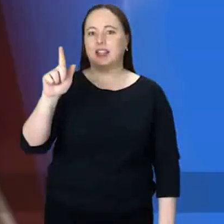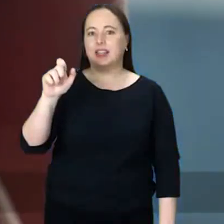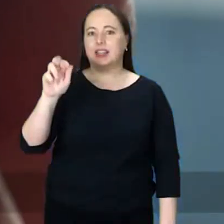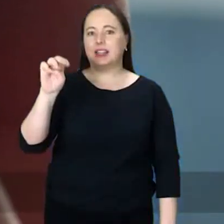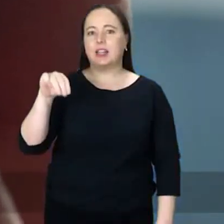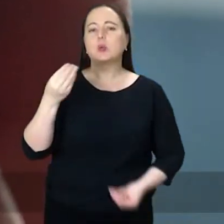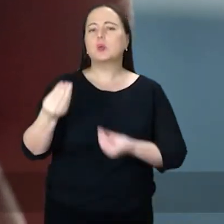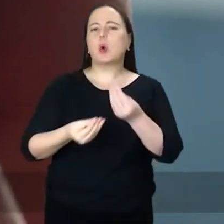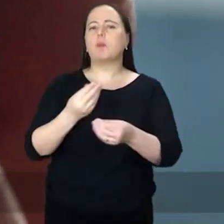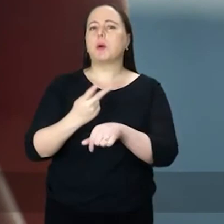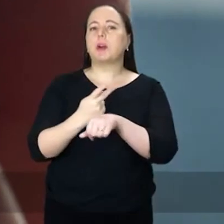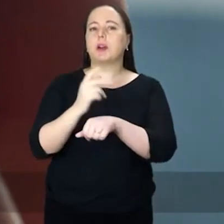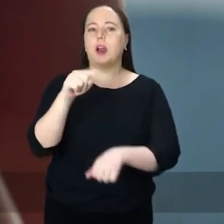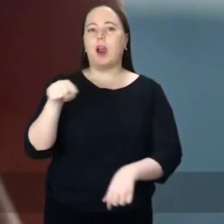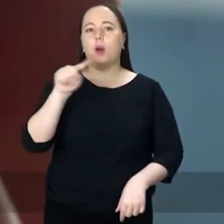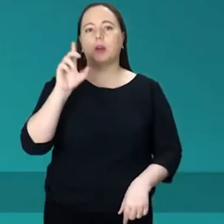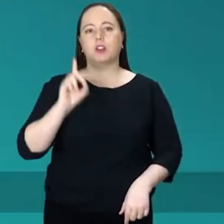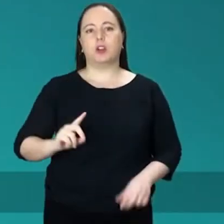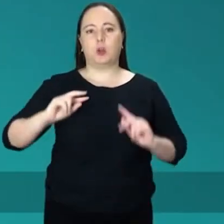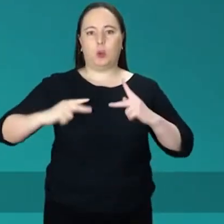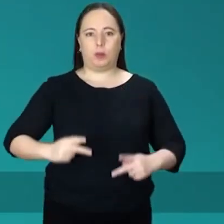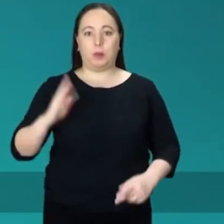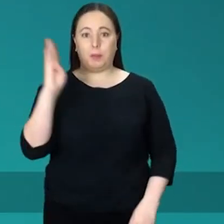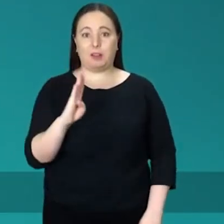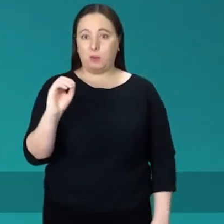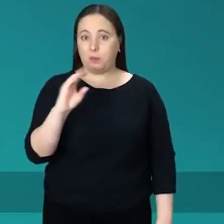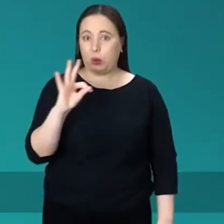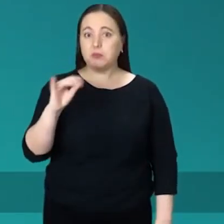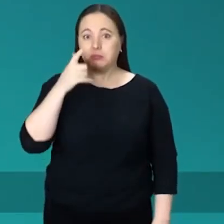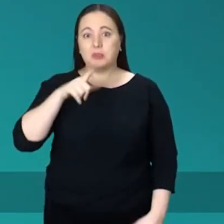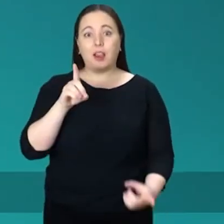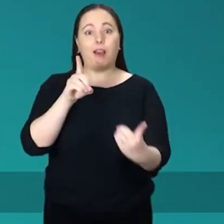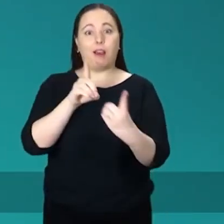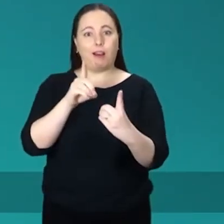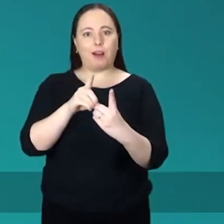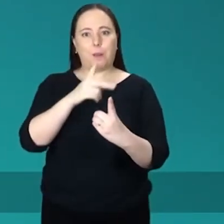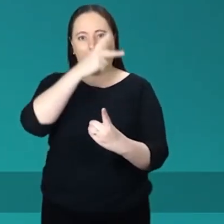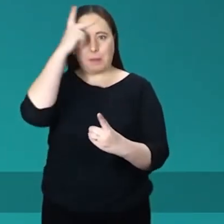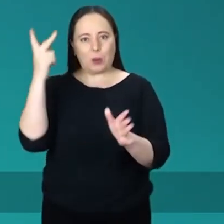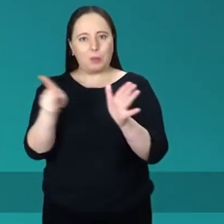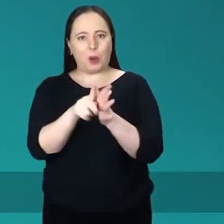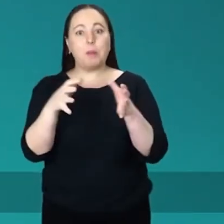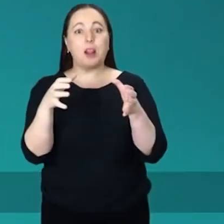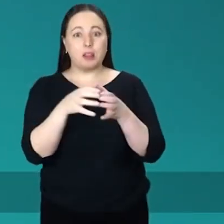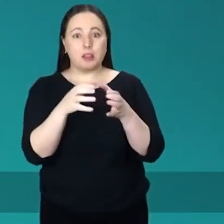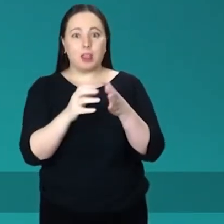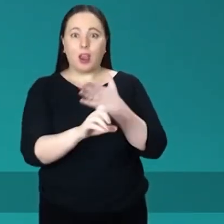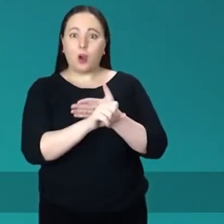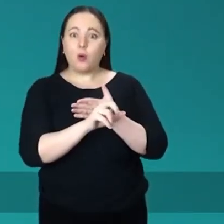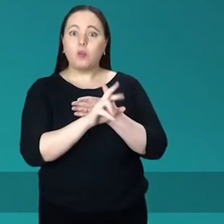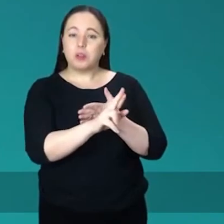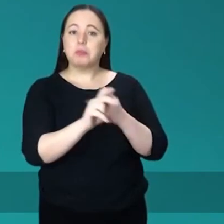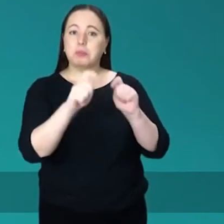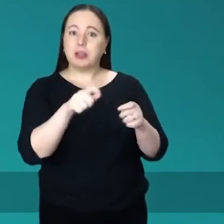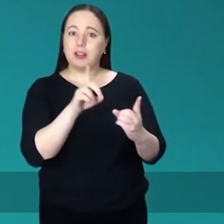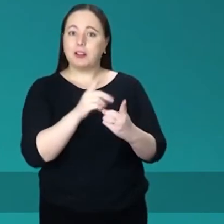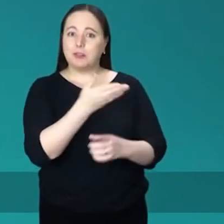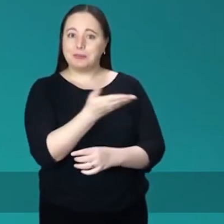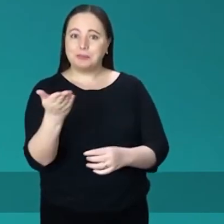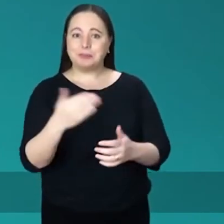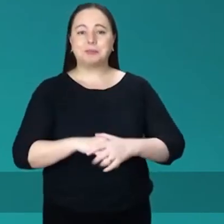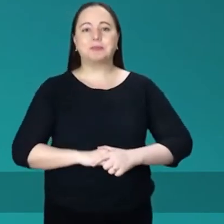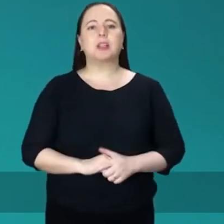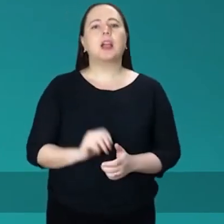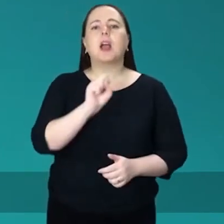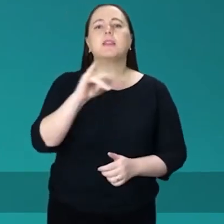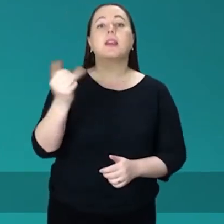No Telegram, basta buscar por @Direitos Humanos Brasil Bot e você será atendido por uma pessoa da equipe da